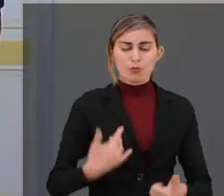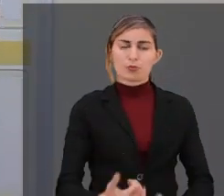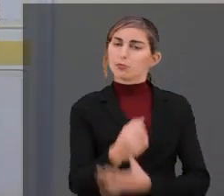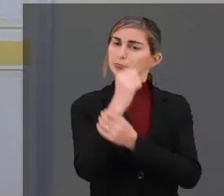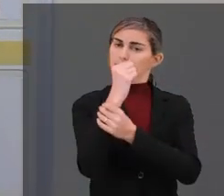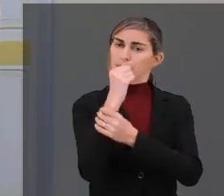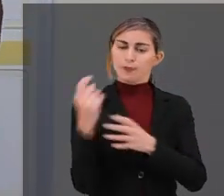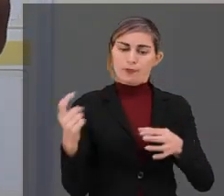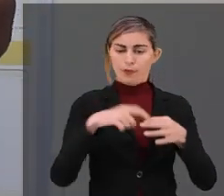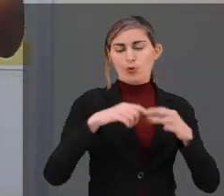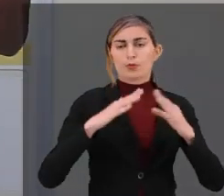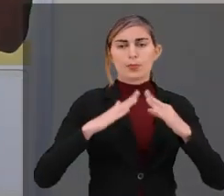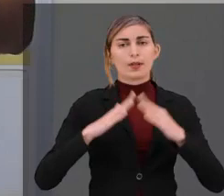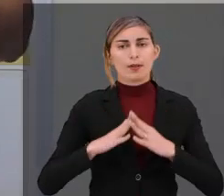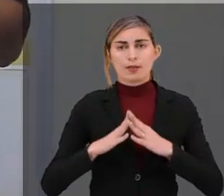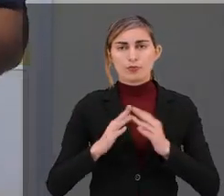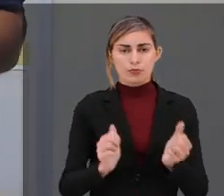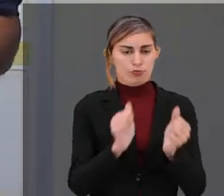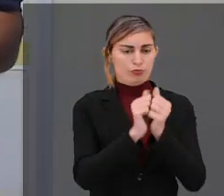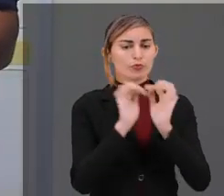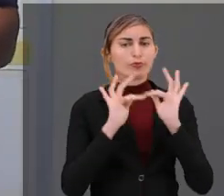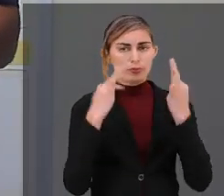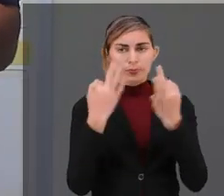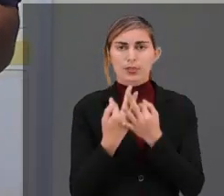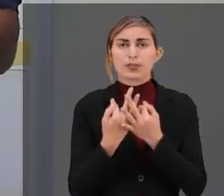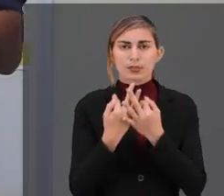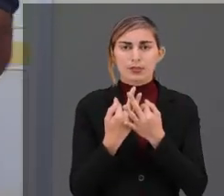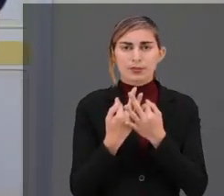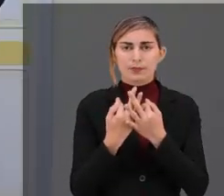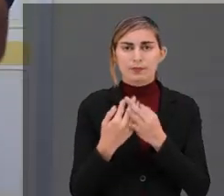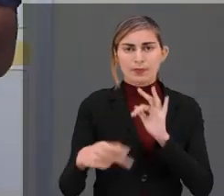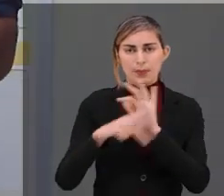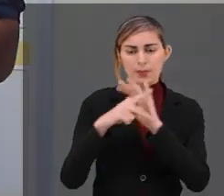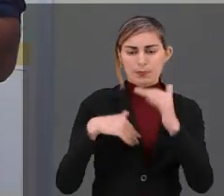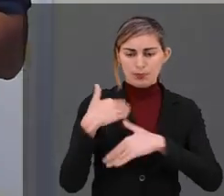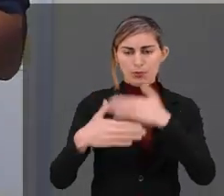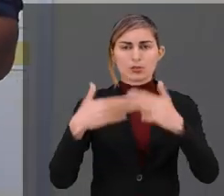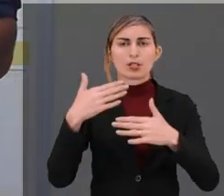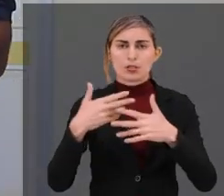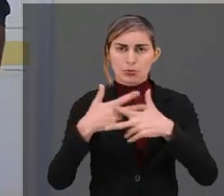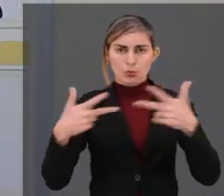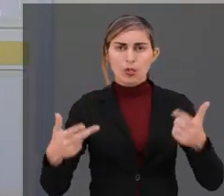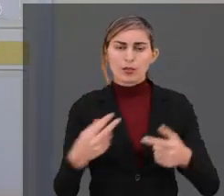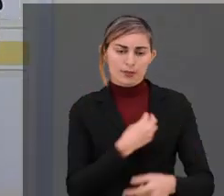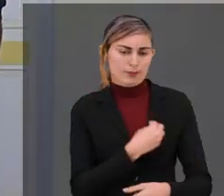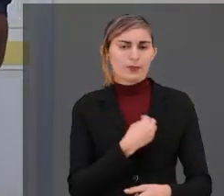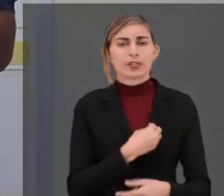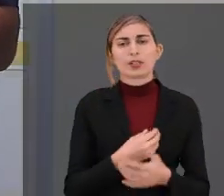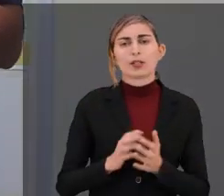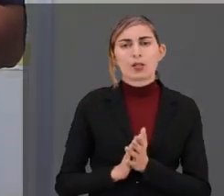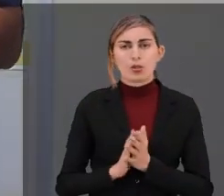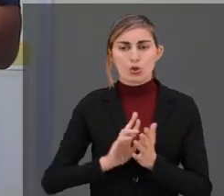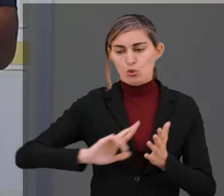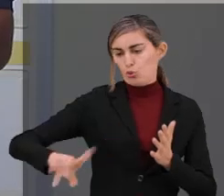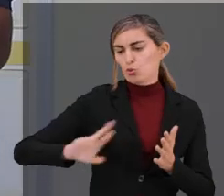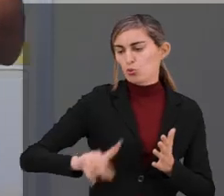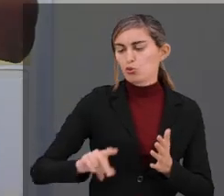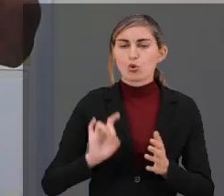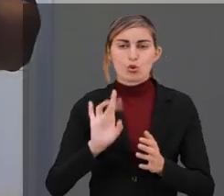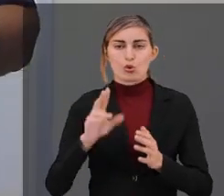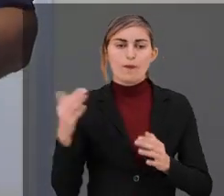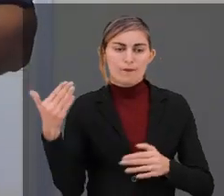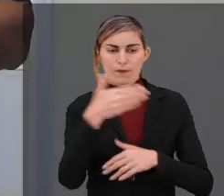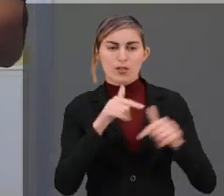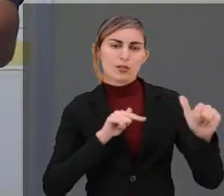casa e ter a família dele ali como parte do processo de qualidade de vida. Não só aquela coisa do